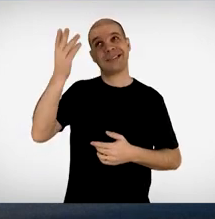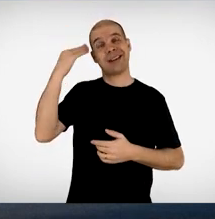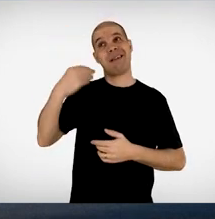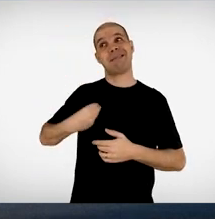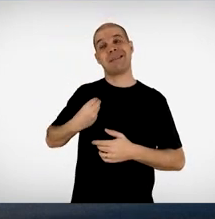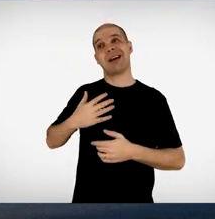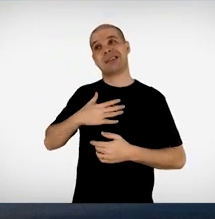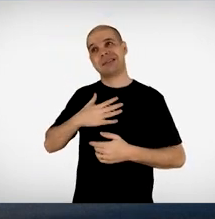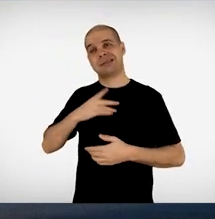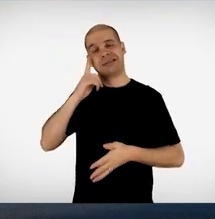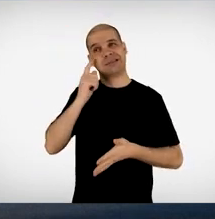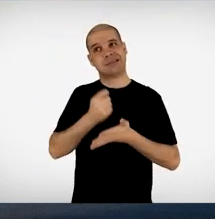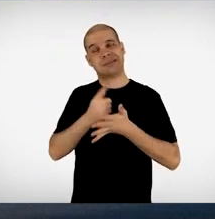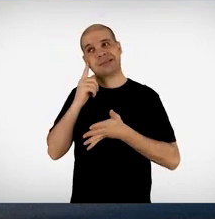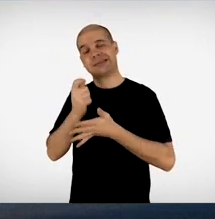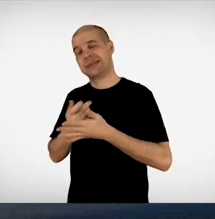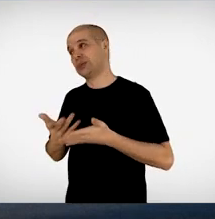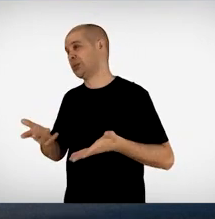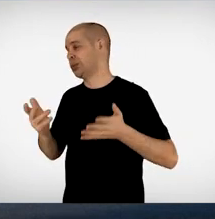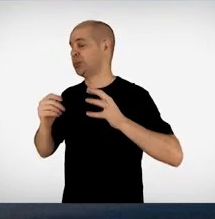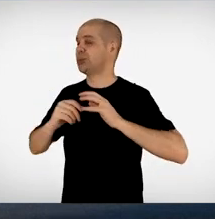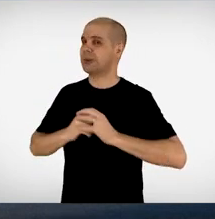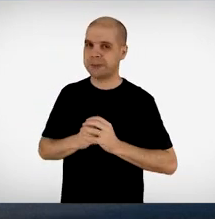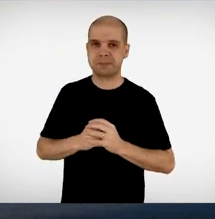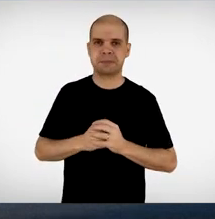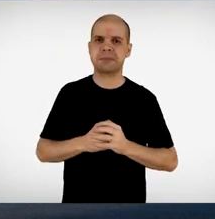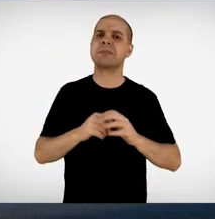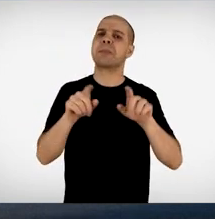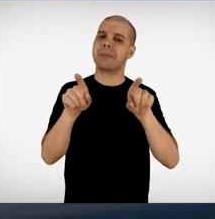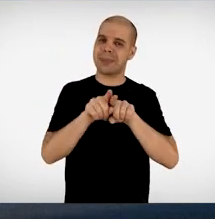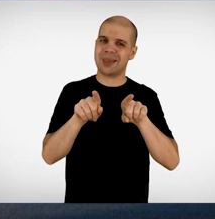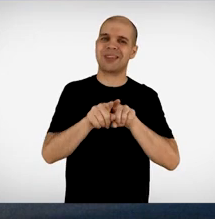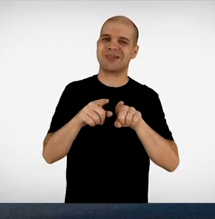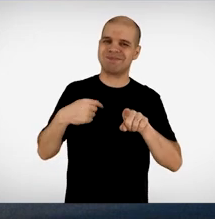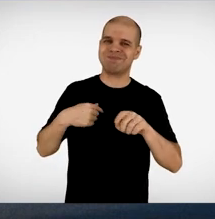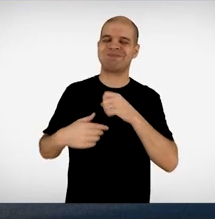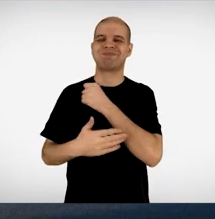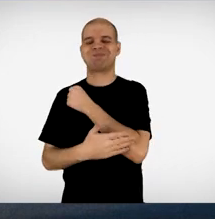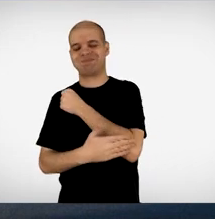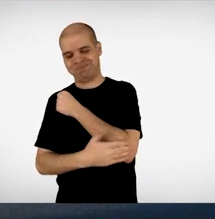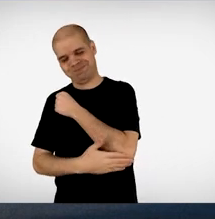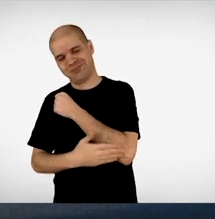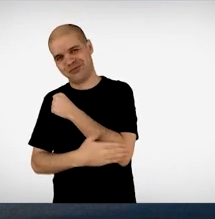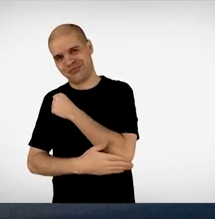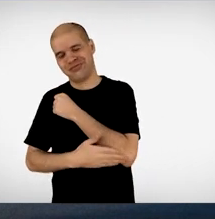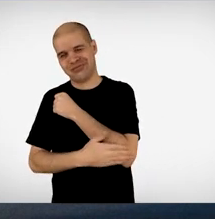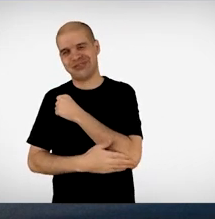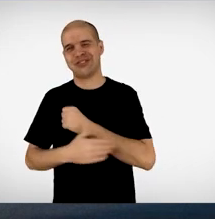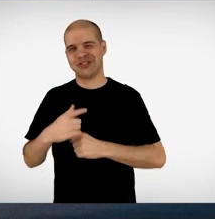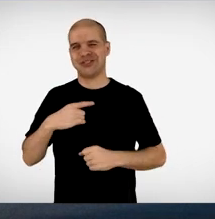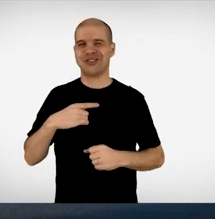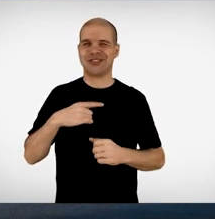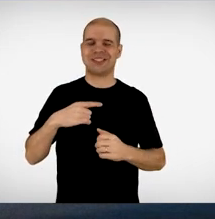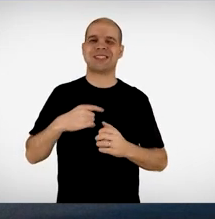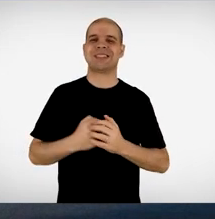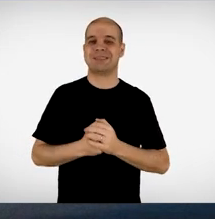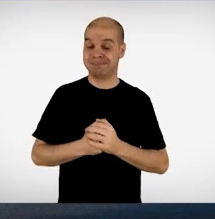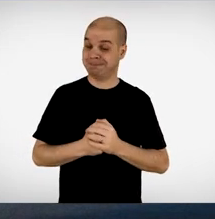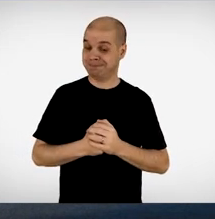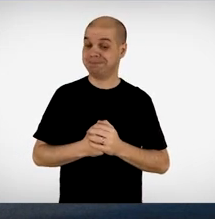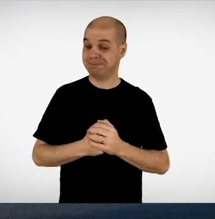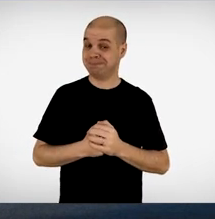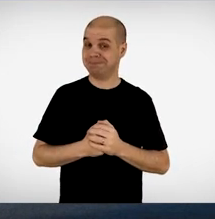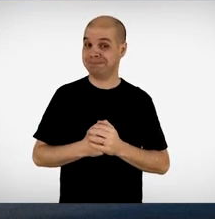perdida. Agora, sobretudo, a inveja que eu senti, que você falou muito da inveja, é